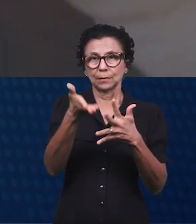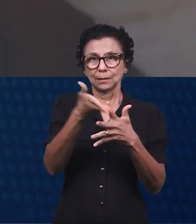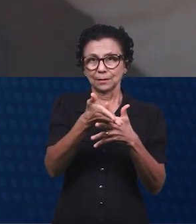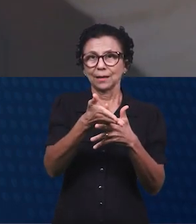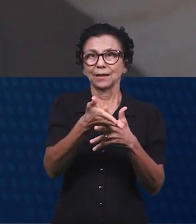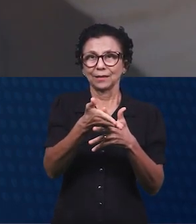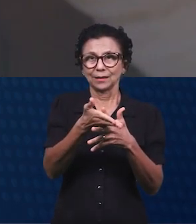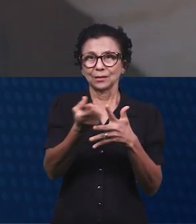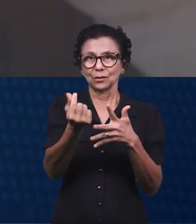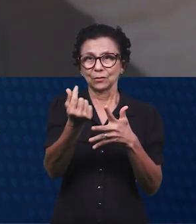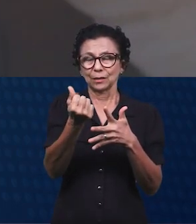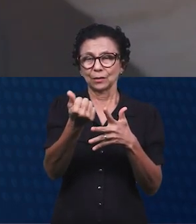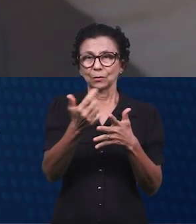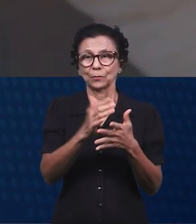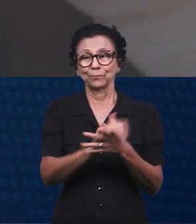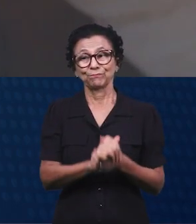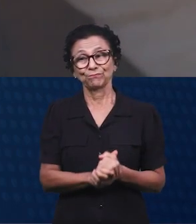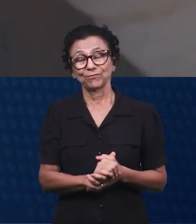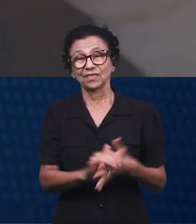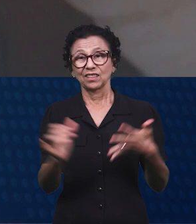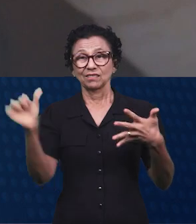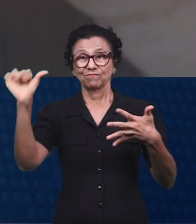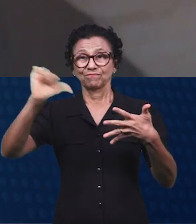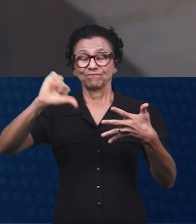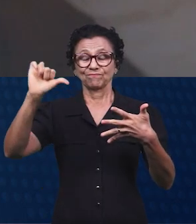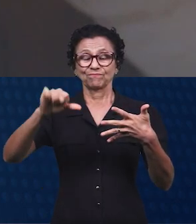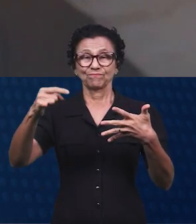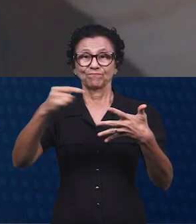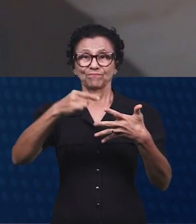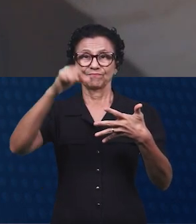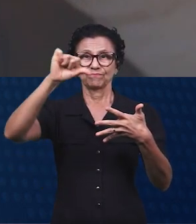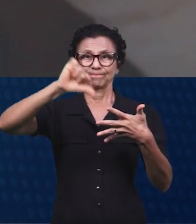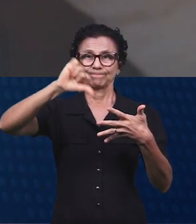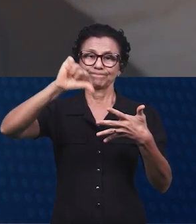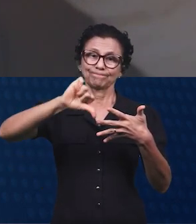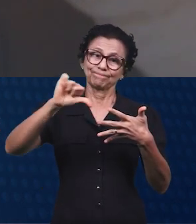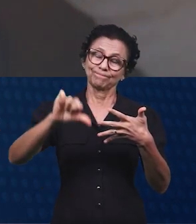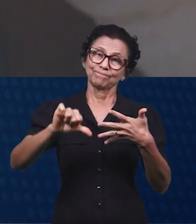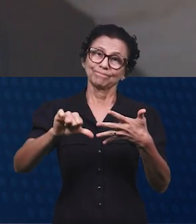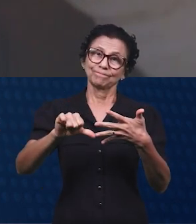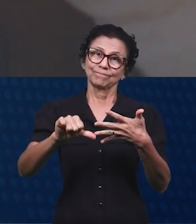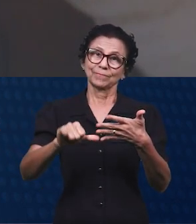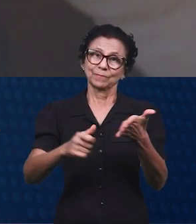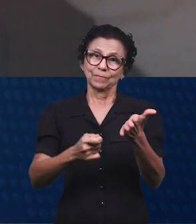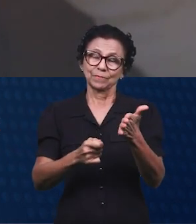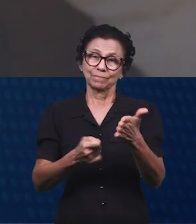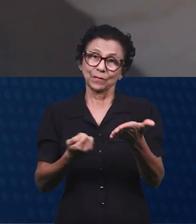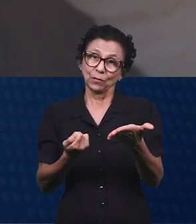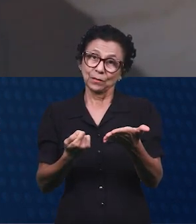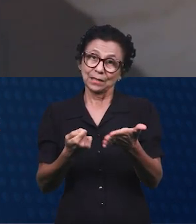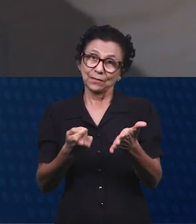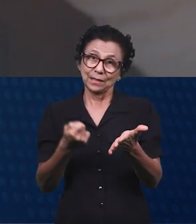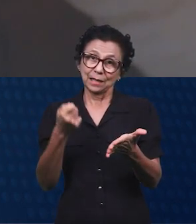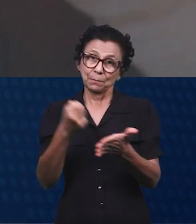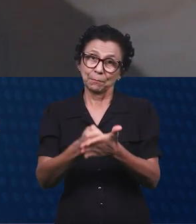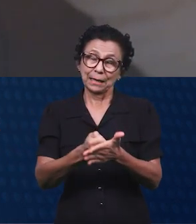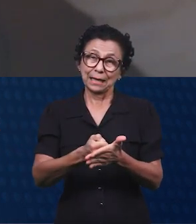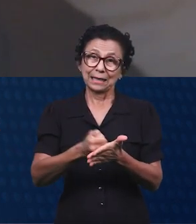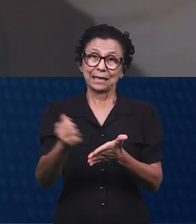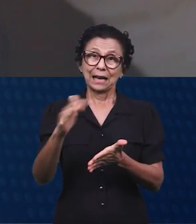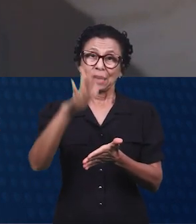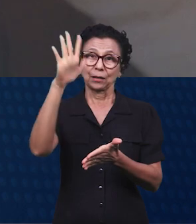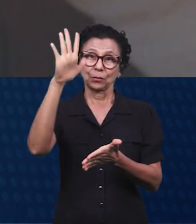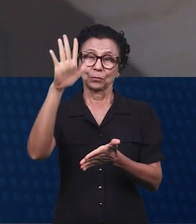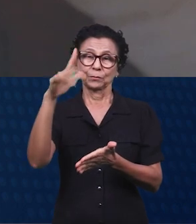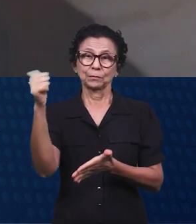do curso presencial, o custo com a mensalidade. Então, você vai ter que investir mais do que você investiria na